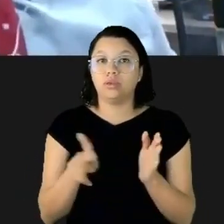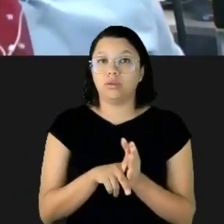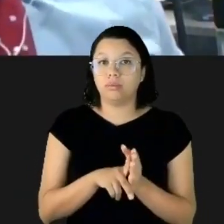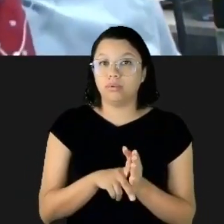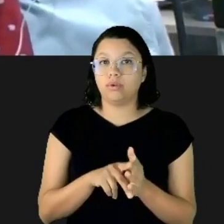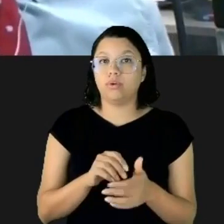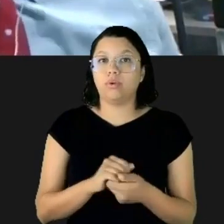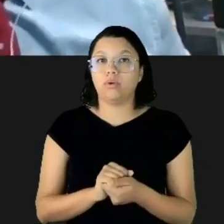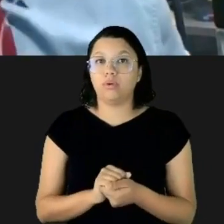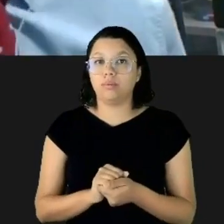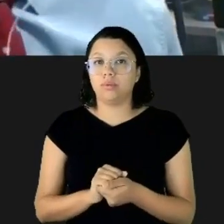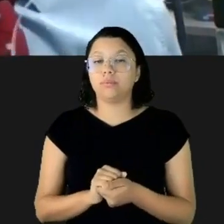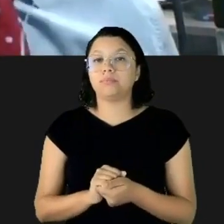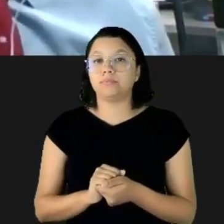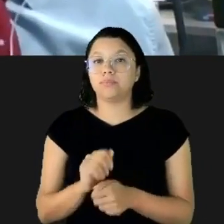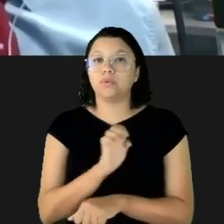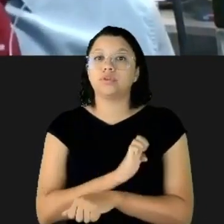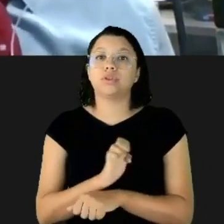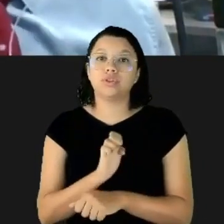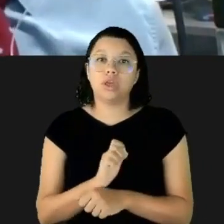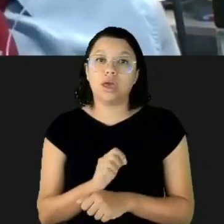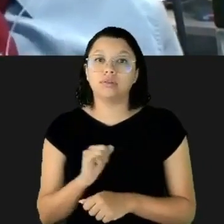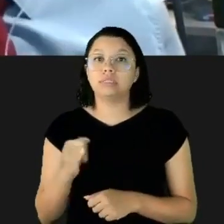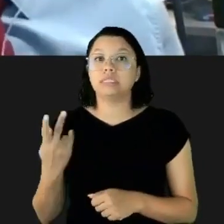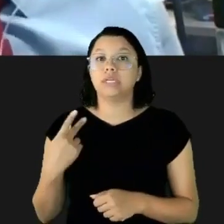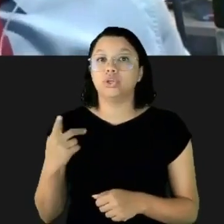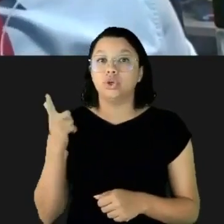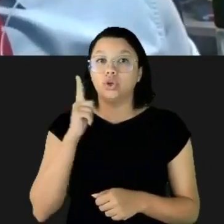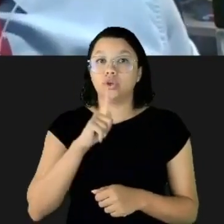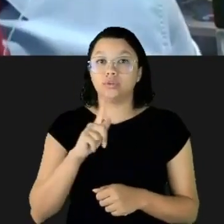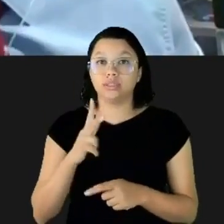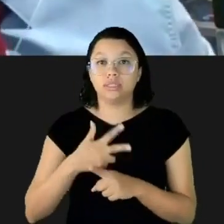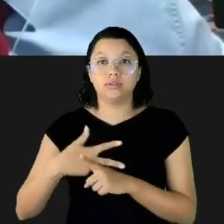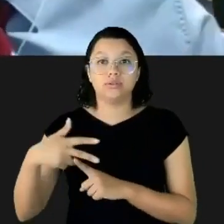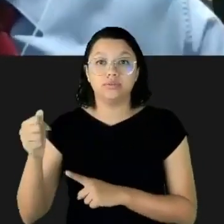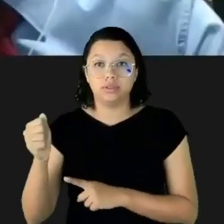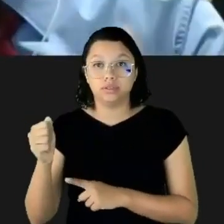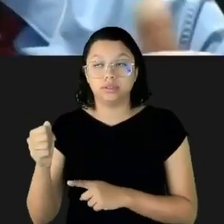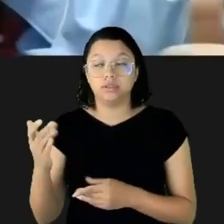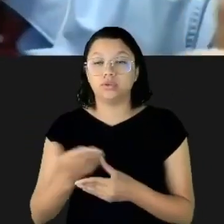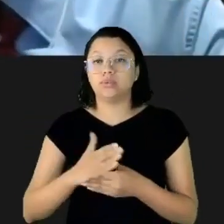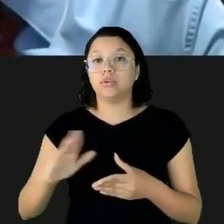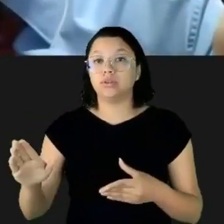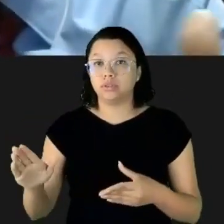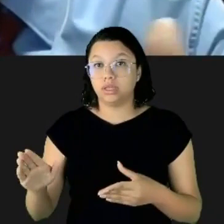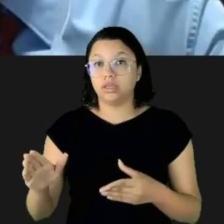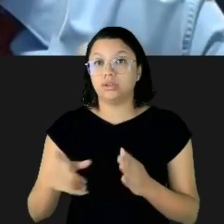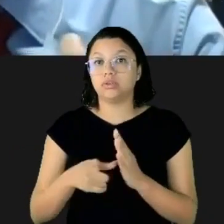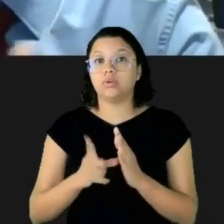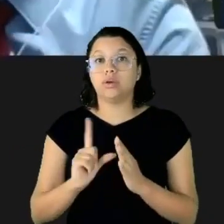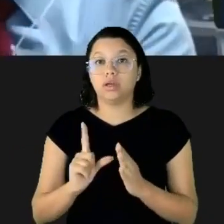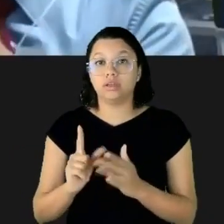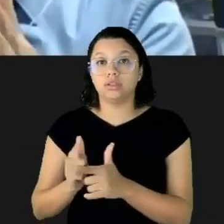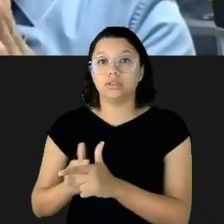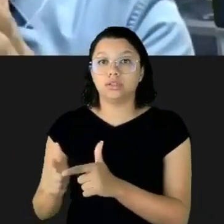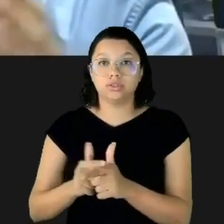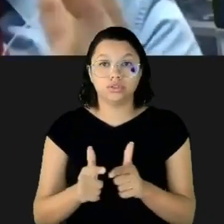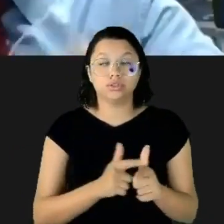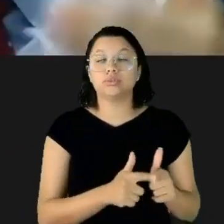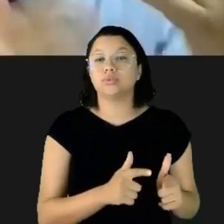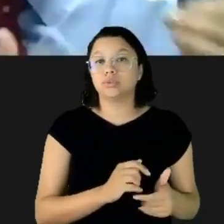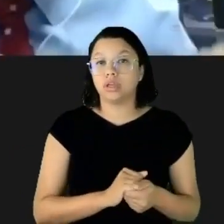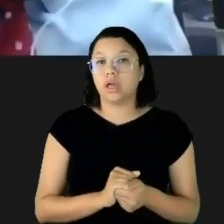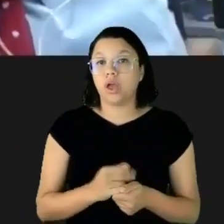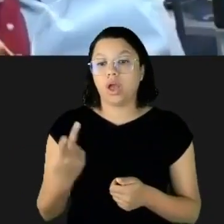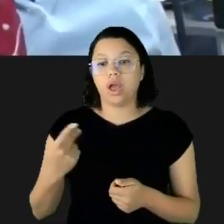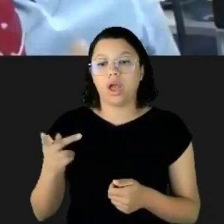isso se a gente conseguir vencer o processo antes de toda aquela carga que foi distribuída na sexta-feira se a gente conseguir fazer